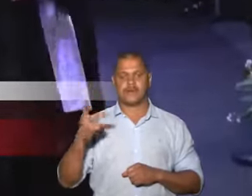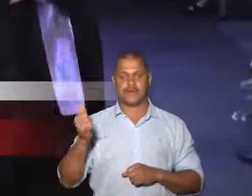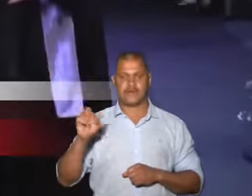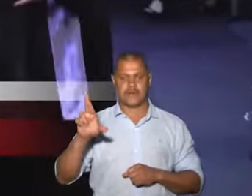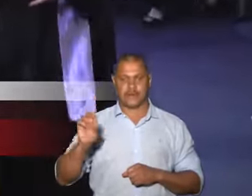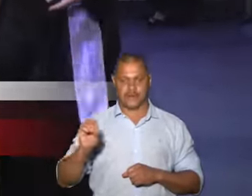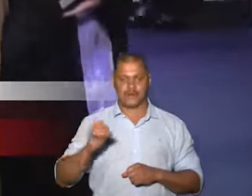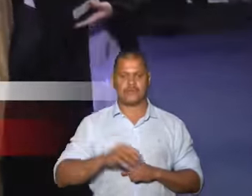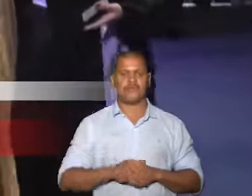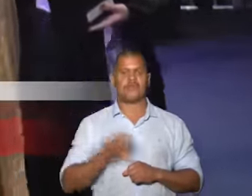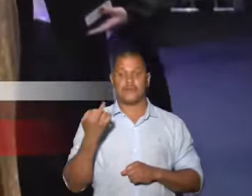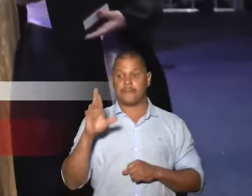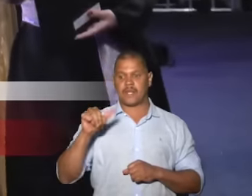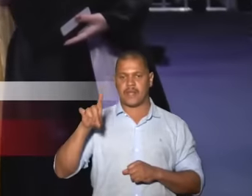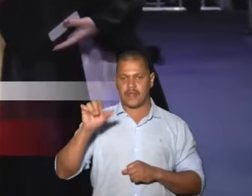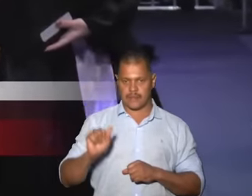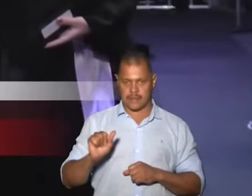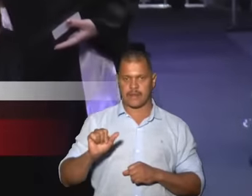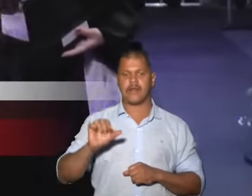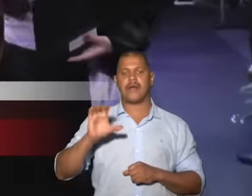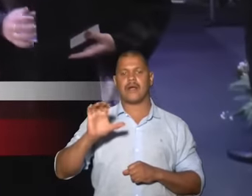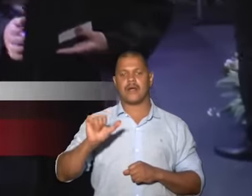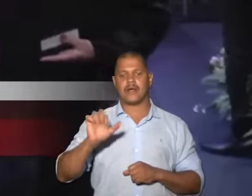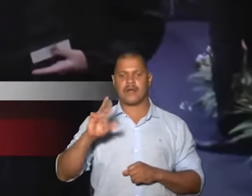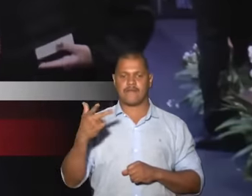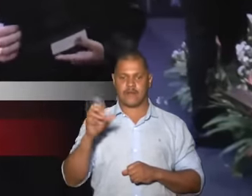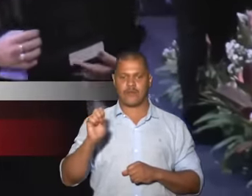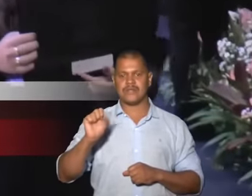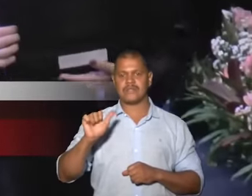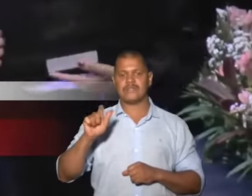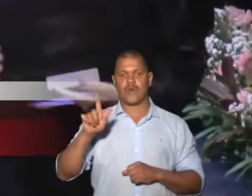Brenda Lana de Carvalho Salgado.